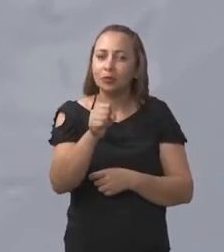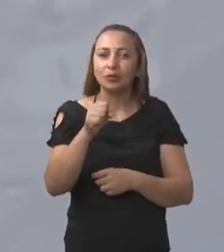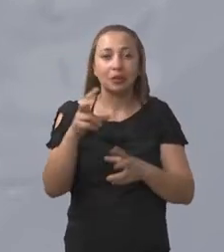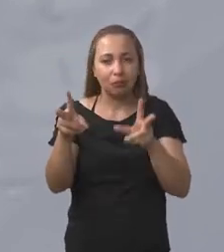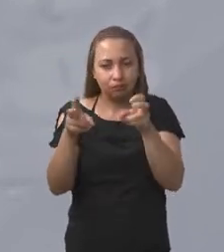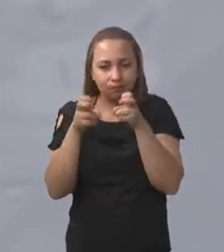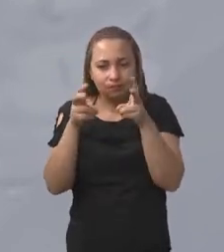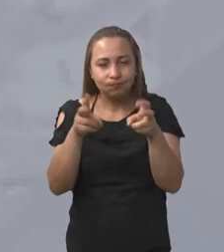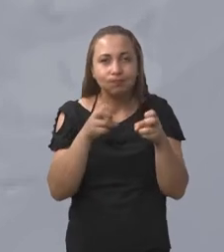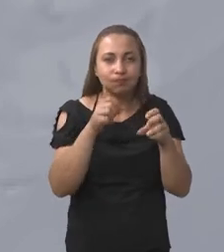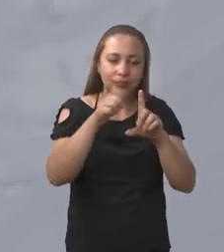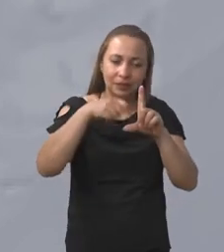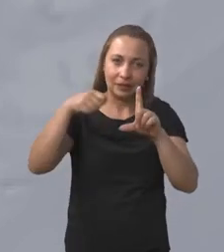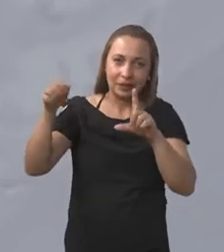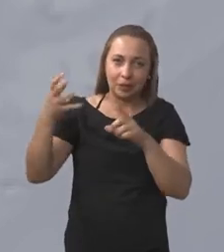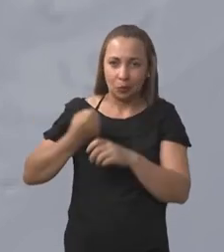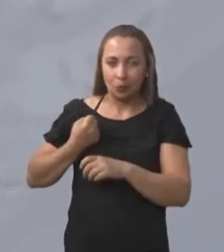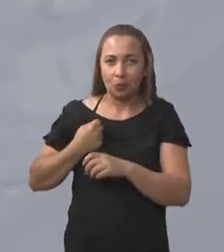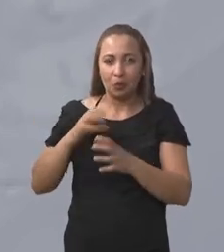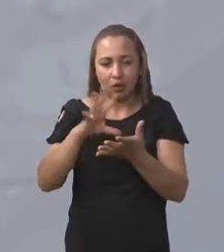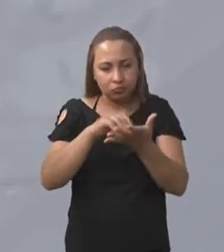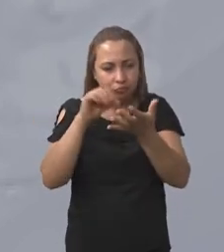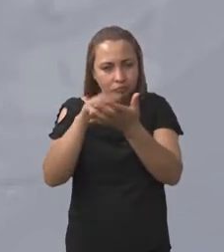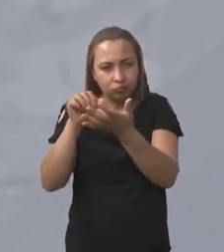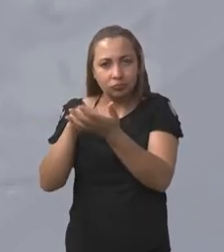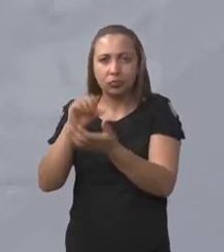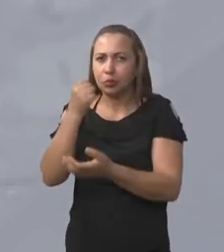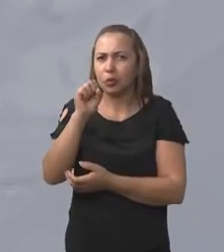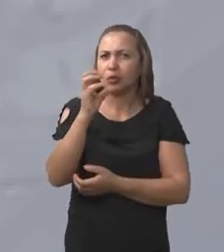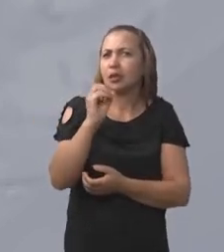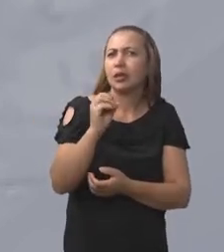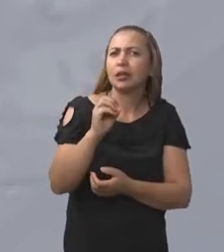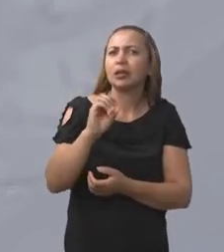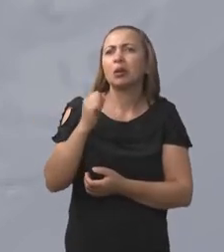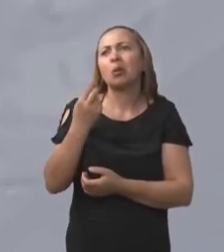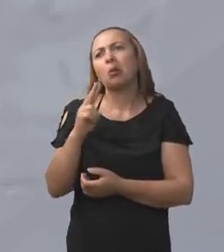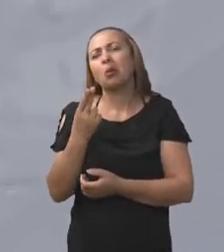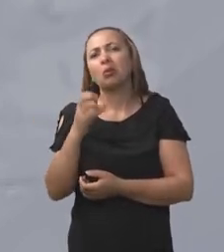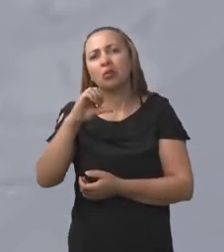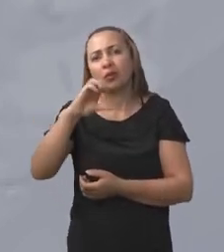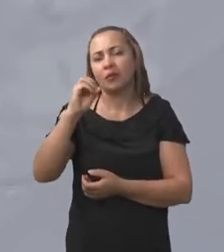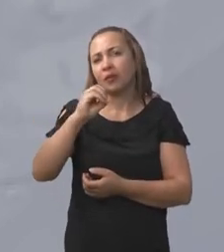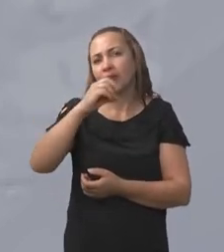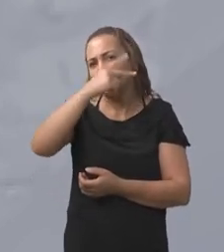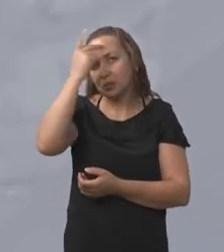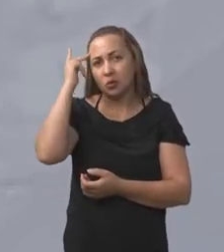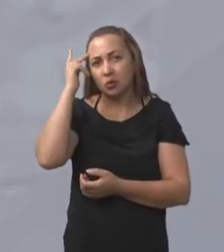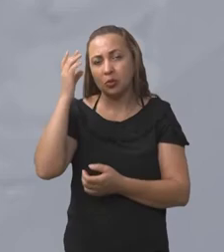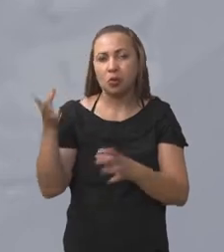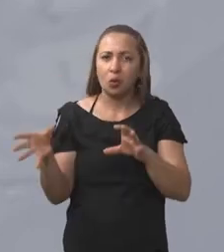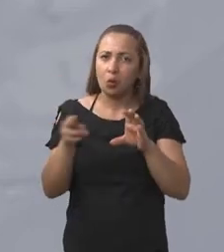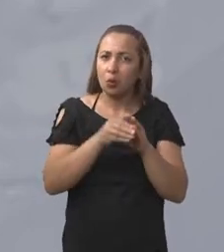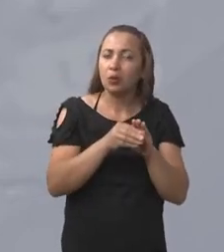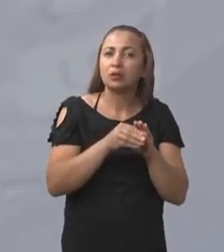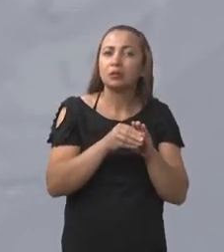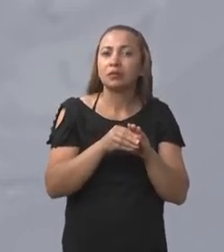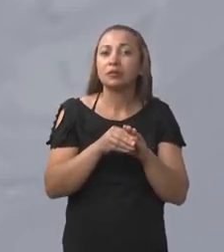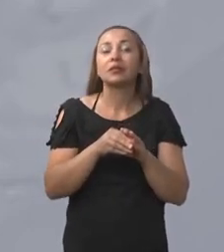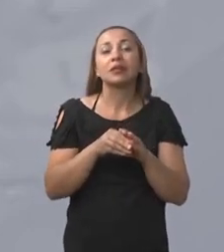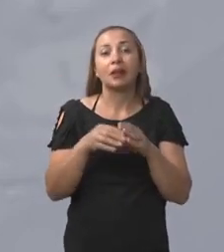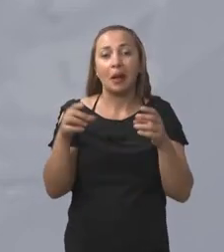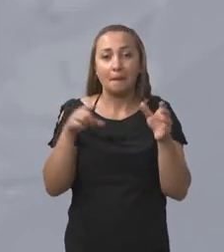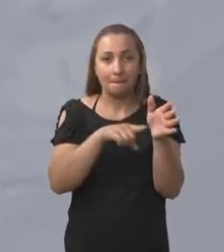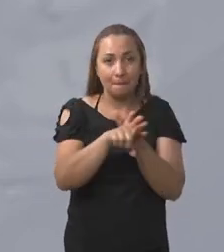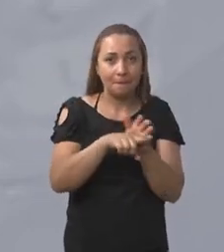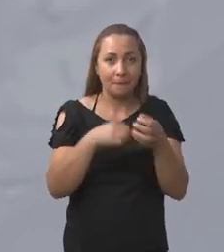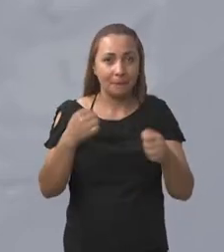de coleta de dados, já temos aproximadamente entre 80 e 90 pacientes incluídos na pesquisa. A gente precisa de ter